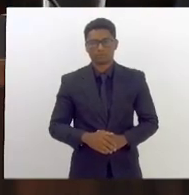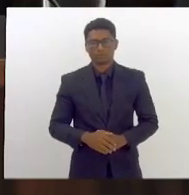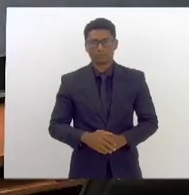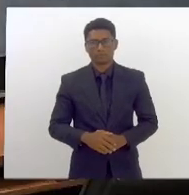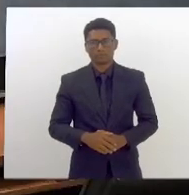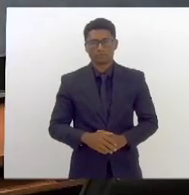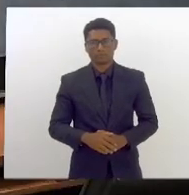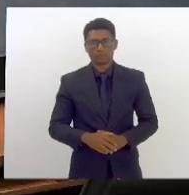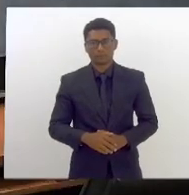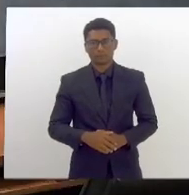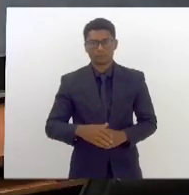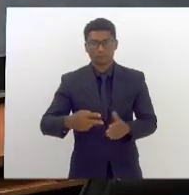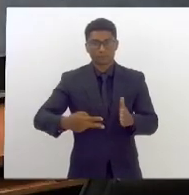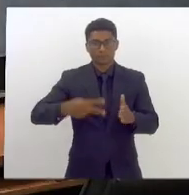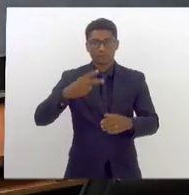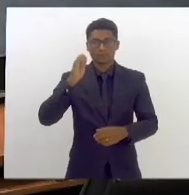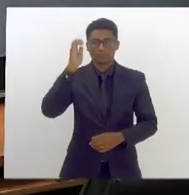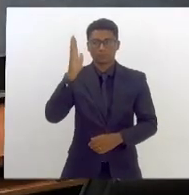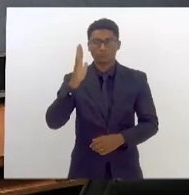próximo